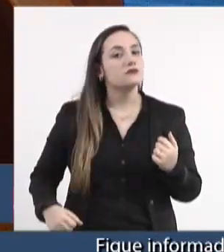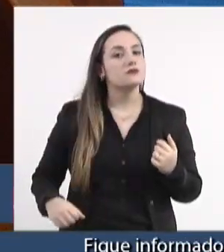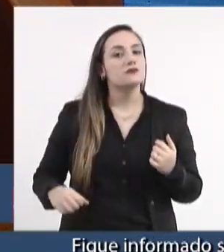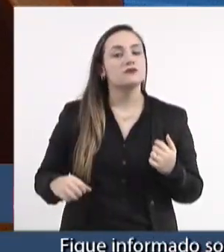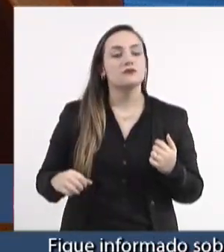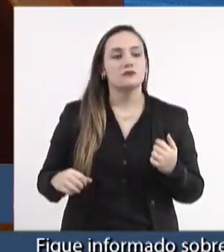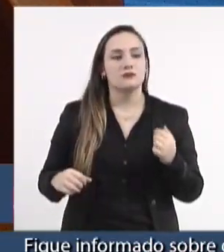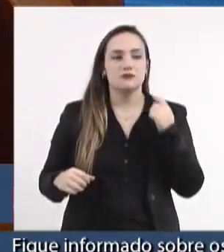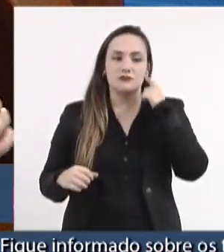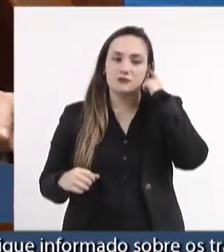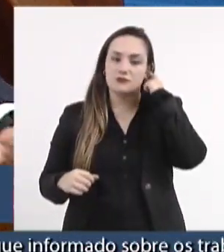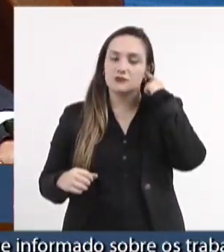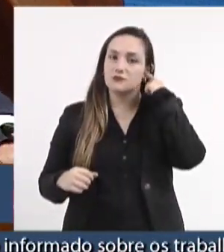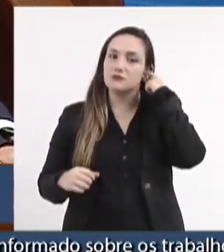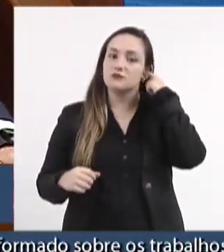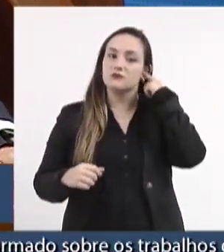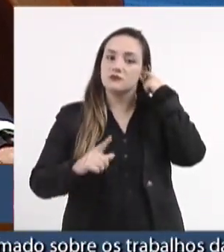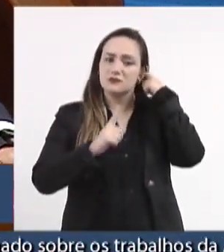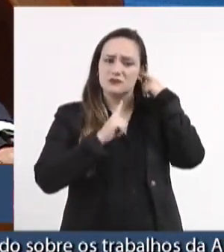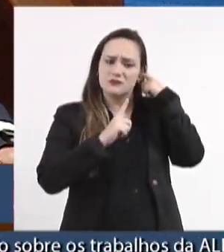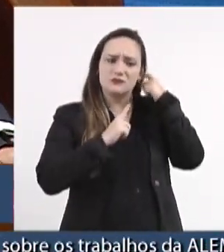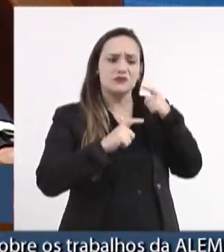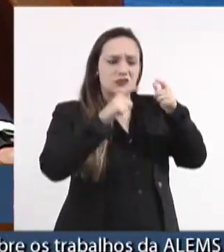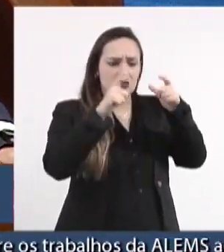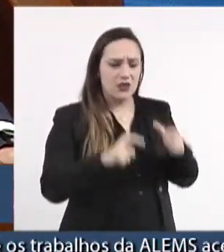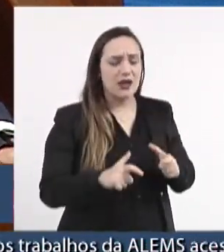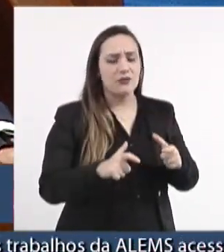produtos da agricultura.